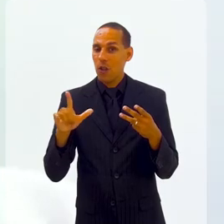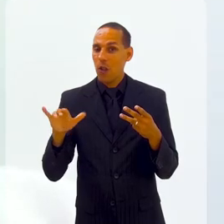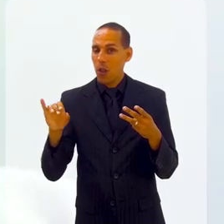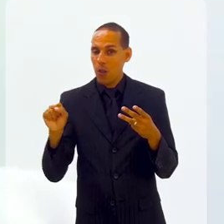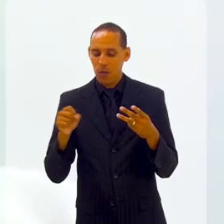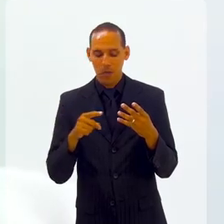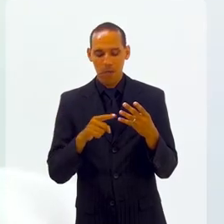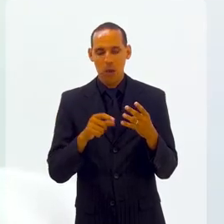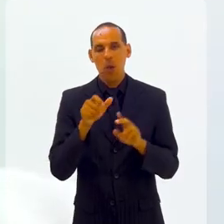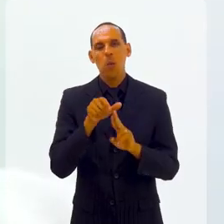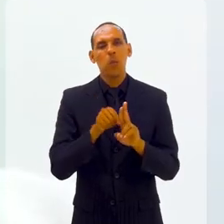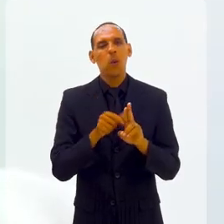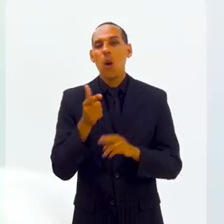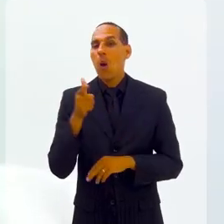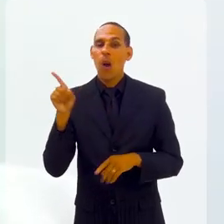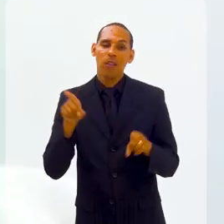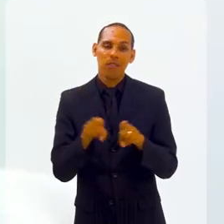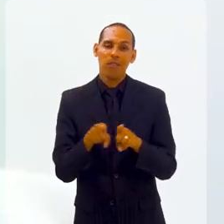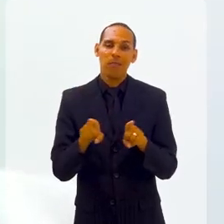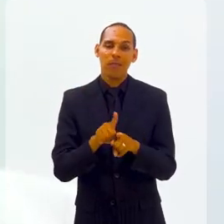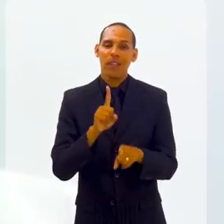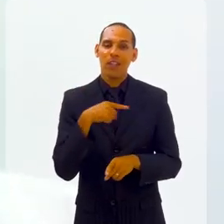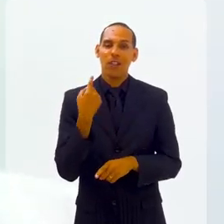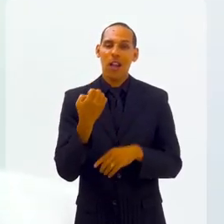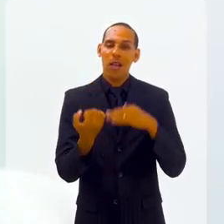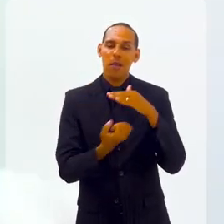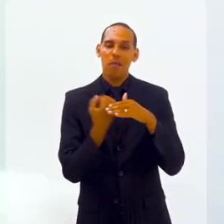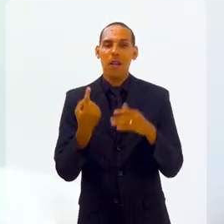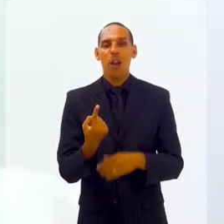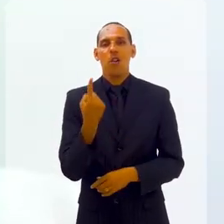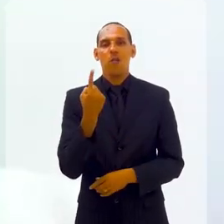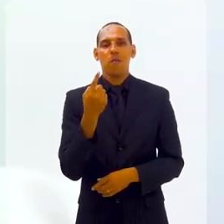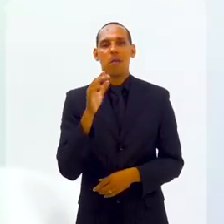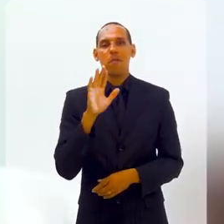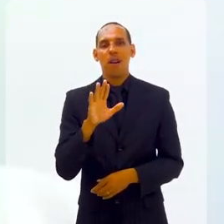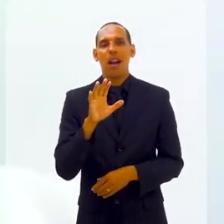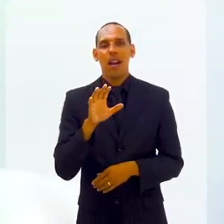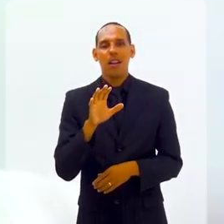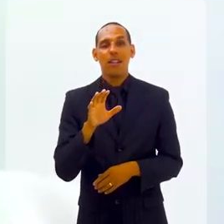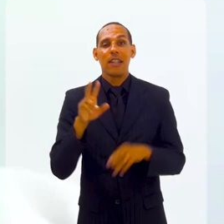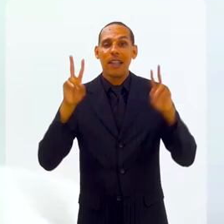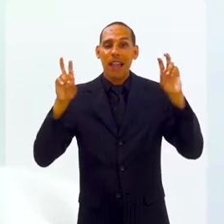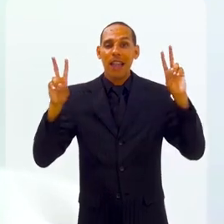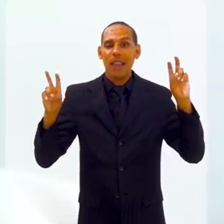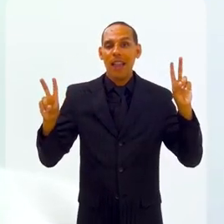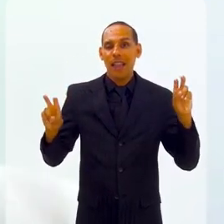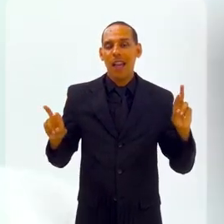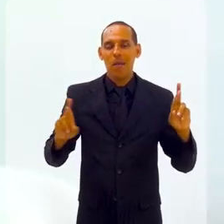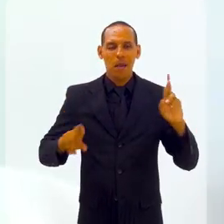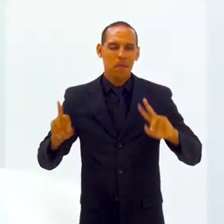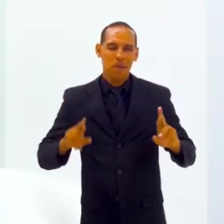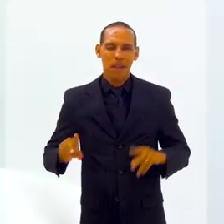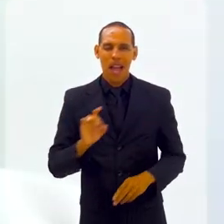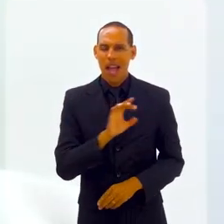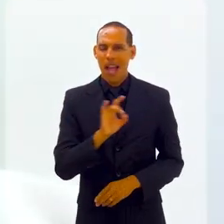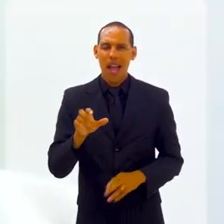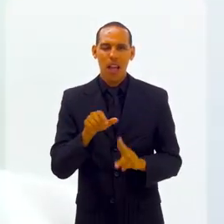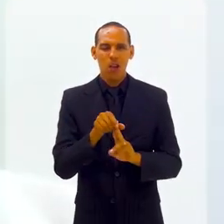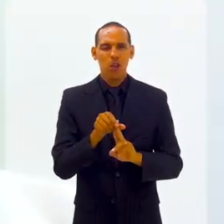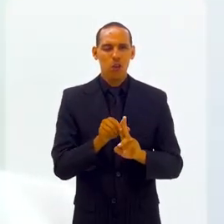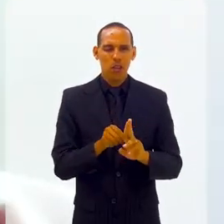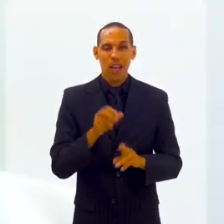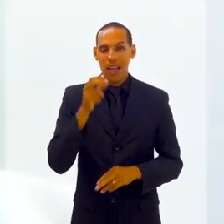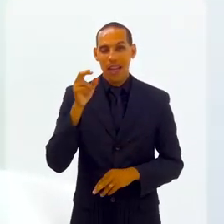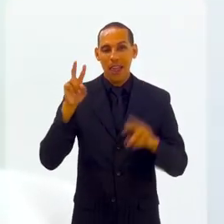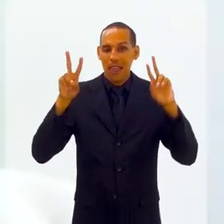unidades da Embrapa como um todo porque nós somos né uma empresa só com vários vários temas né Cada unidade